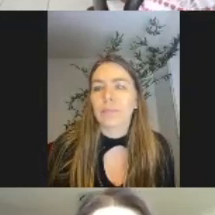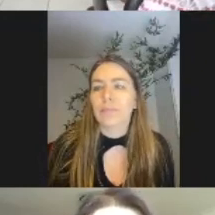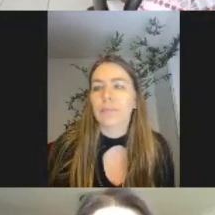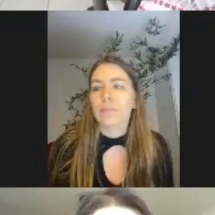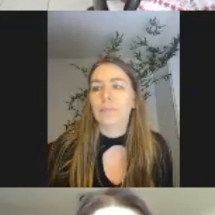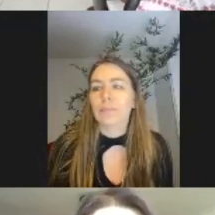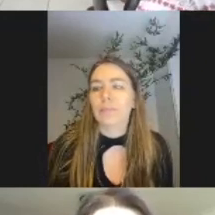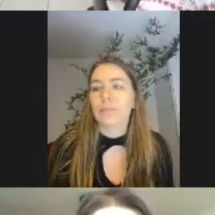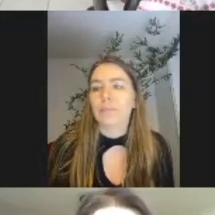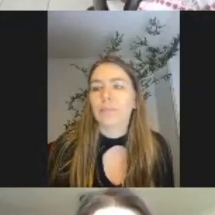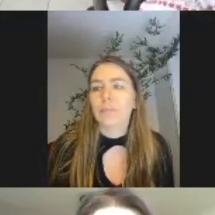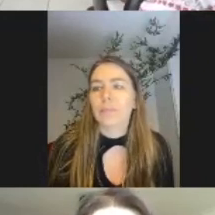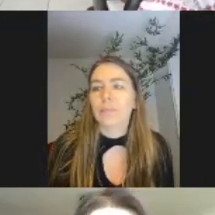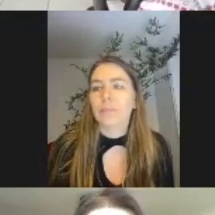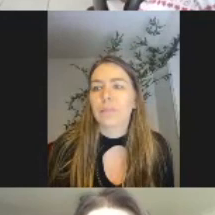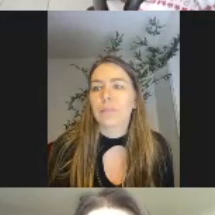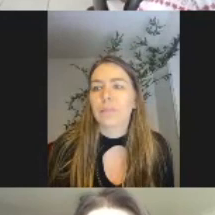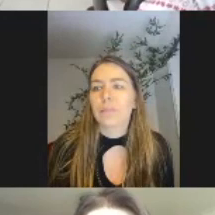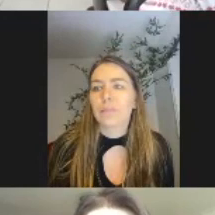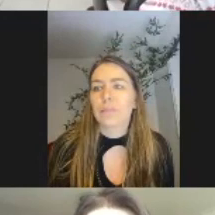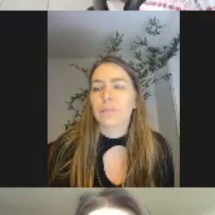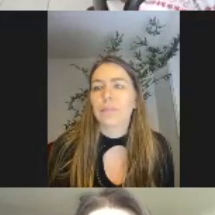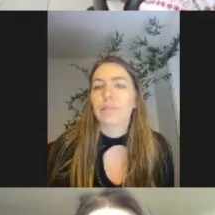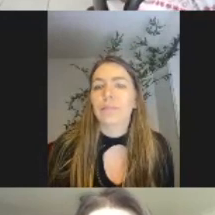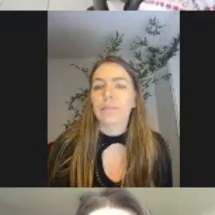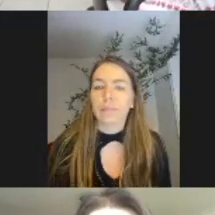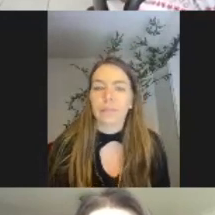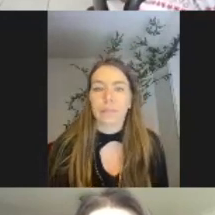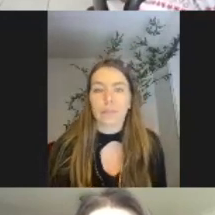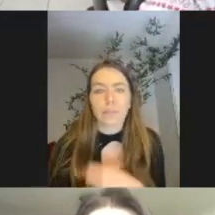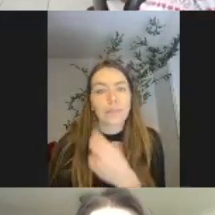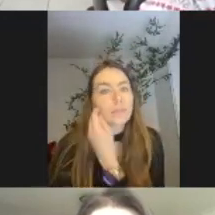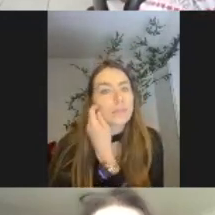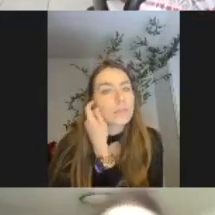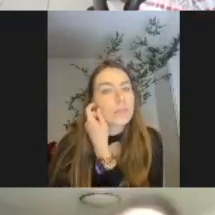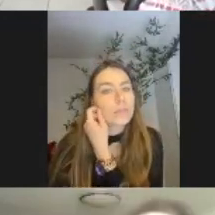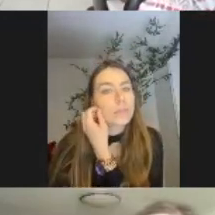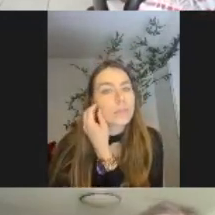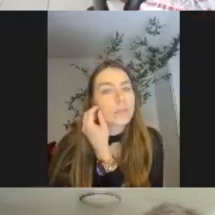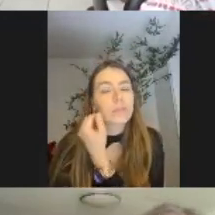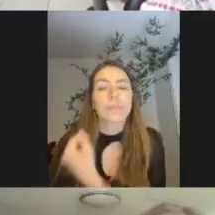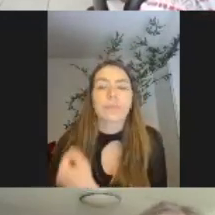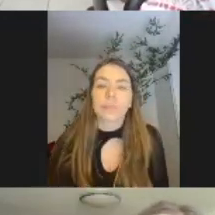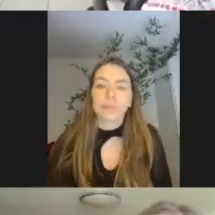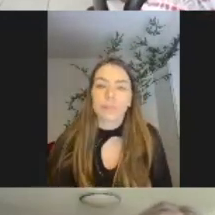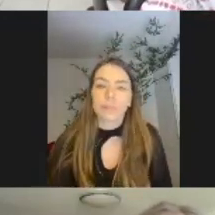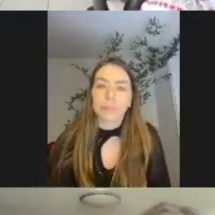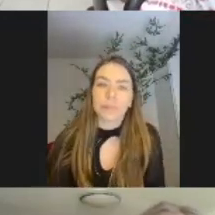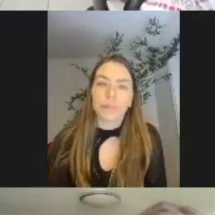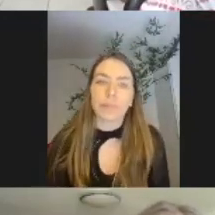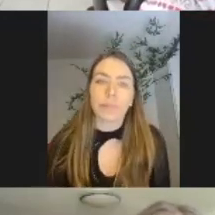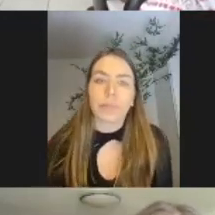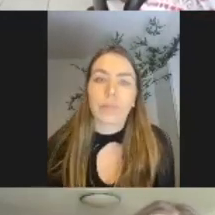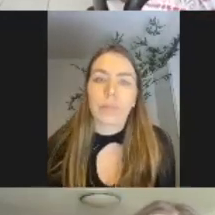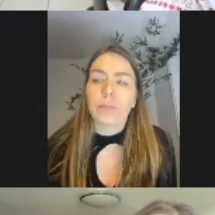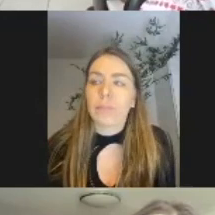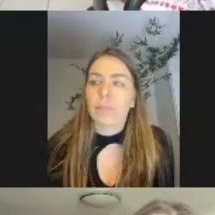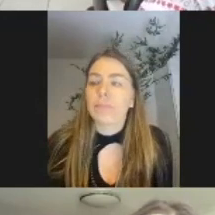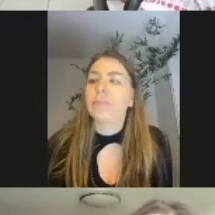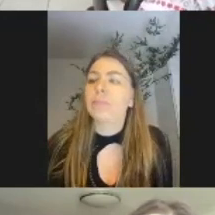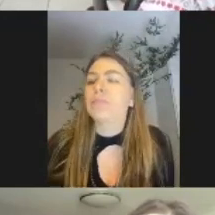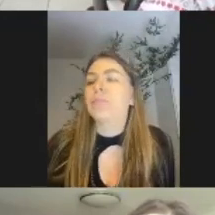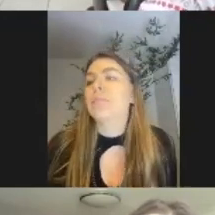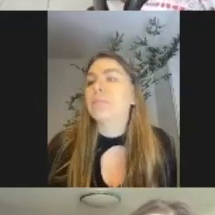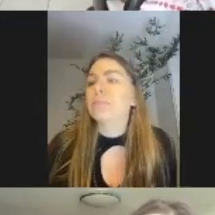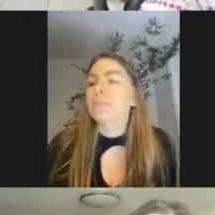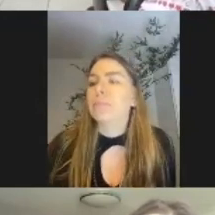as carnes elas têm que ser processadas ou moídas. Então, até esse tipo de nicho vocês podem explorar para venda, né? De repente, um